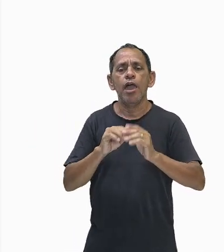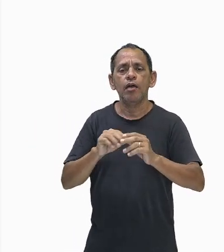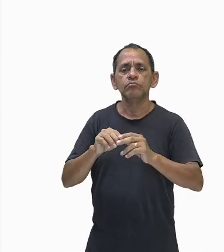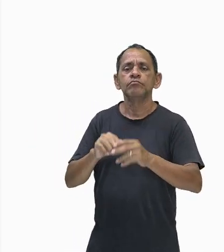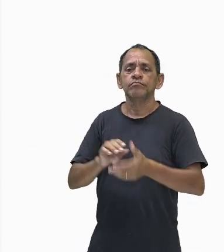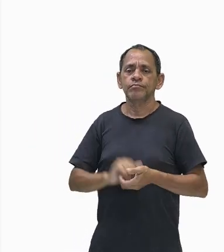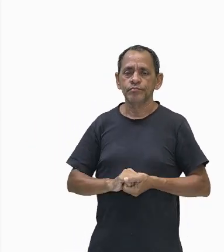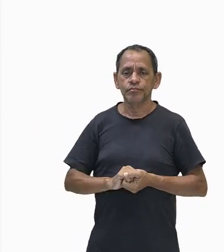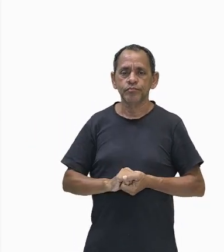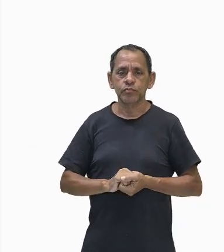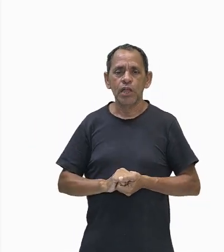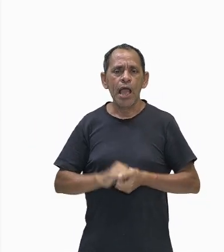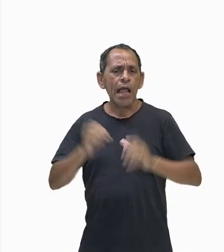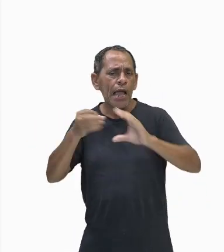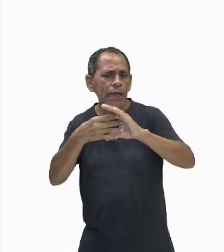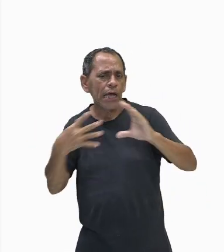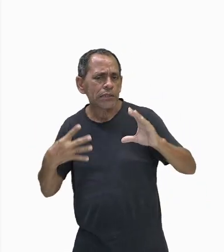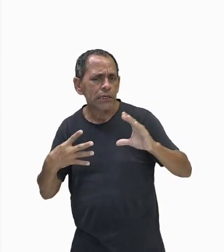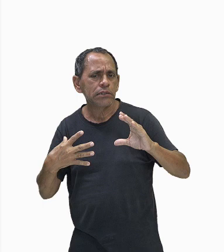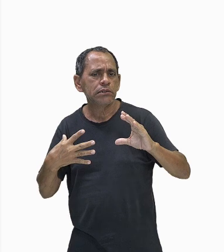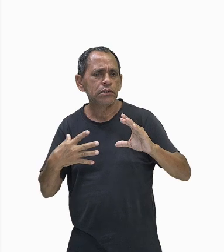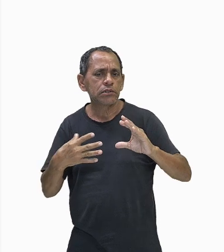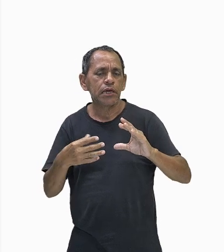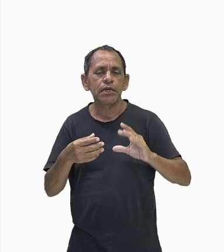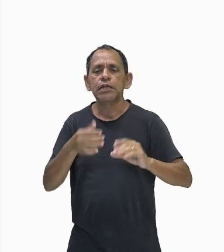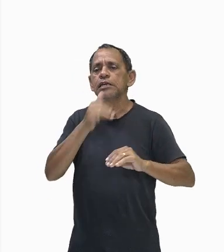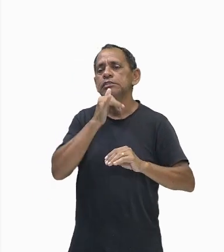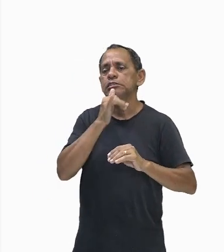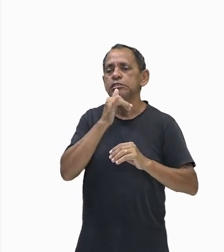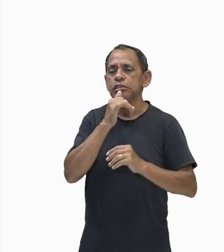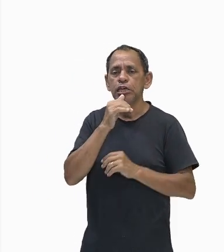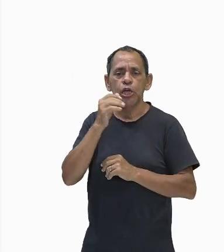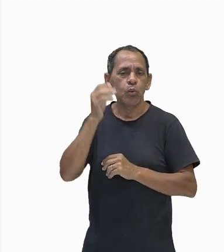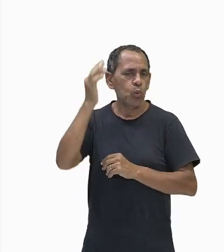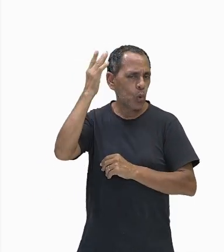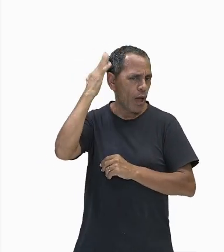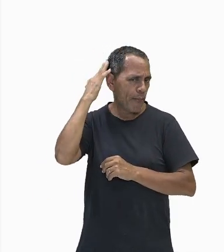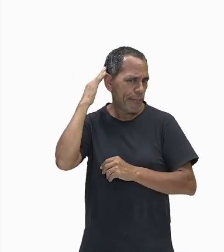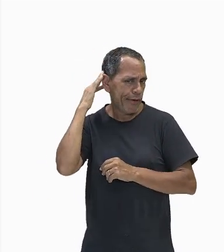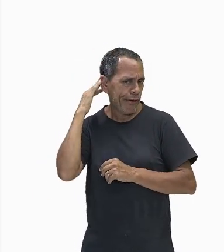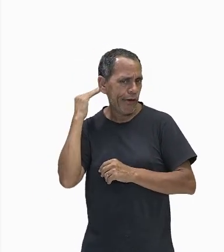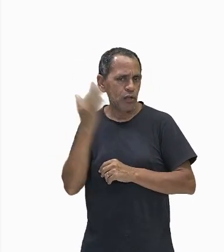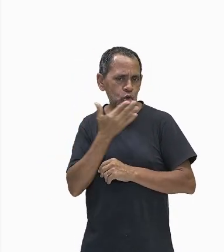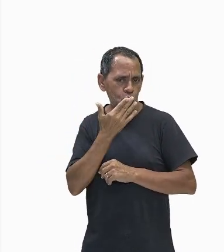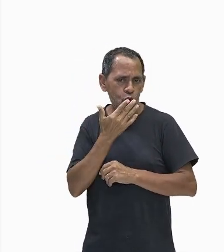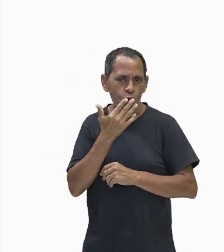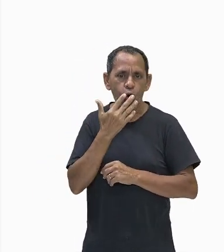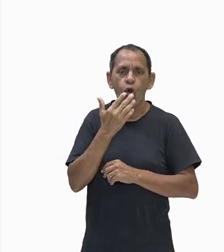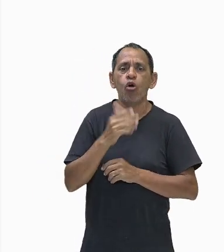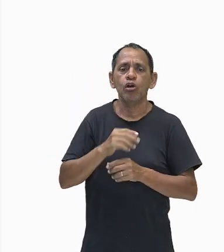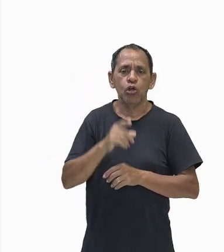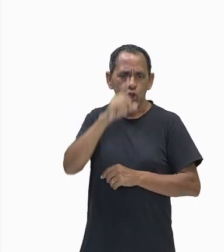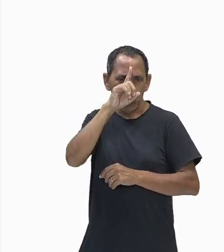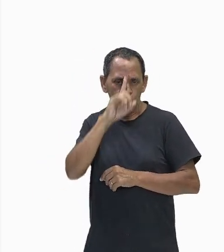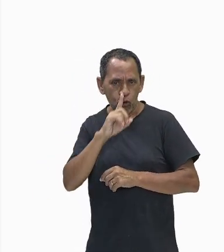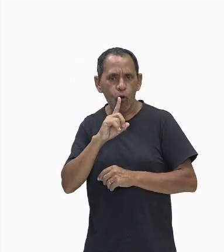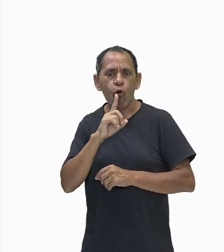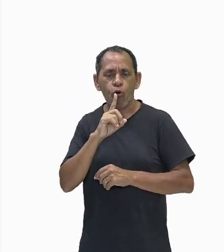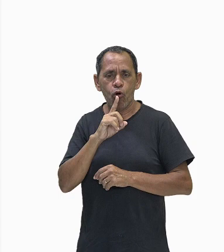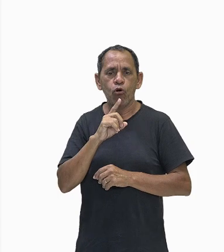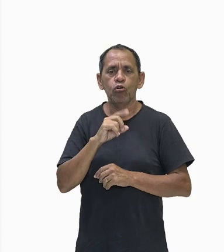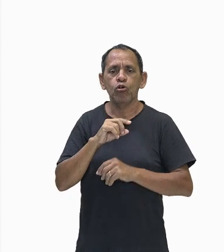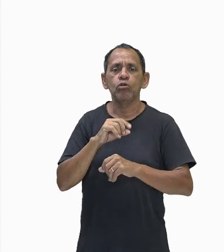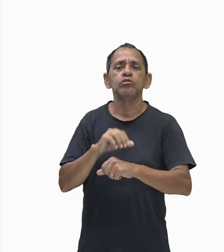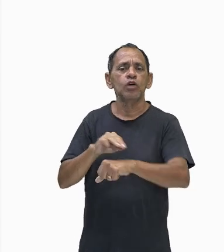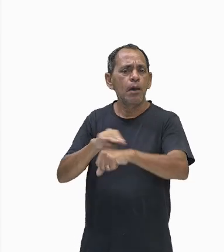pode ser... É característica cor do cabelo, mas cor do cabelo pode ser loiro, pode ser castanho, tá entendendo? Então, assim,